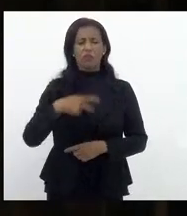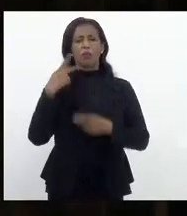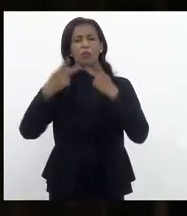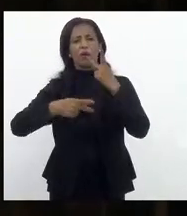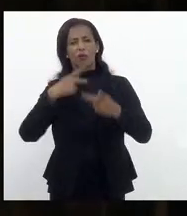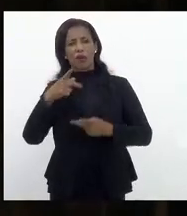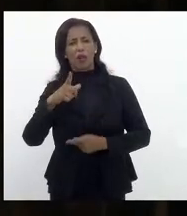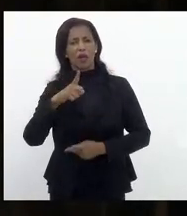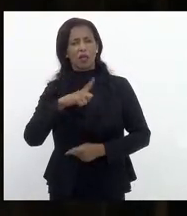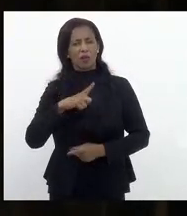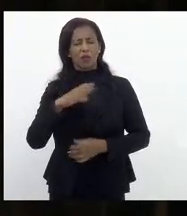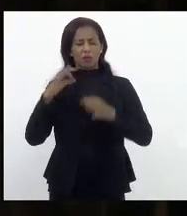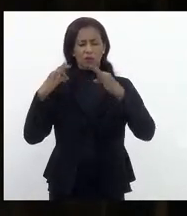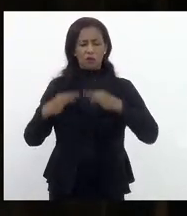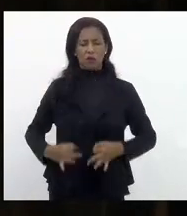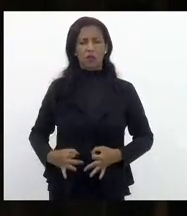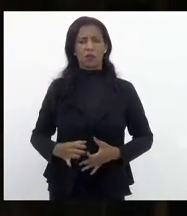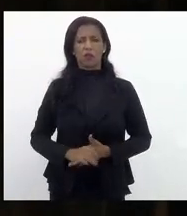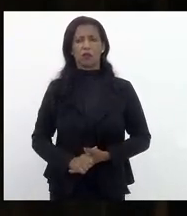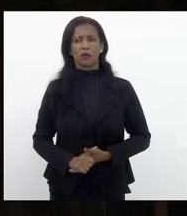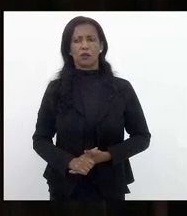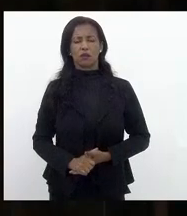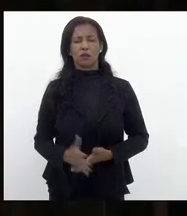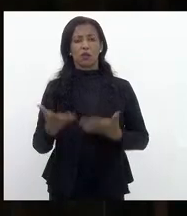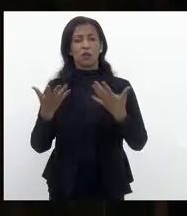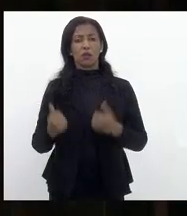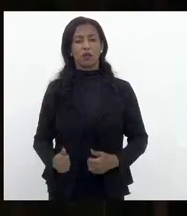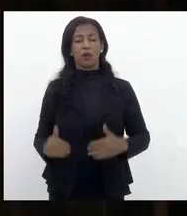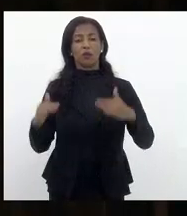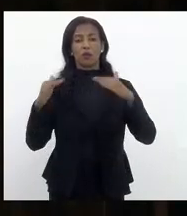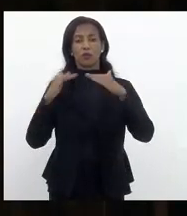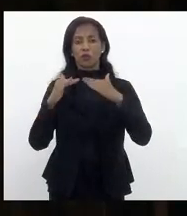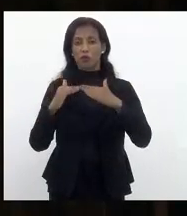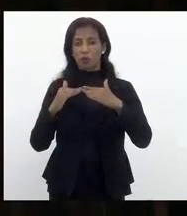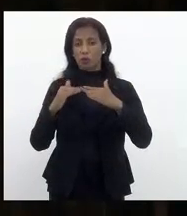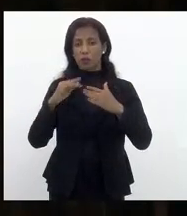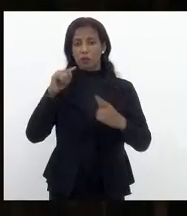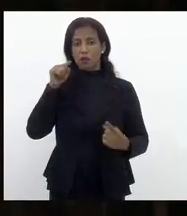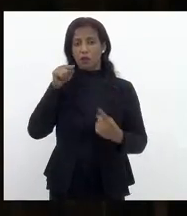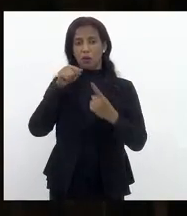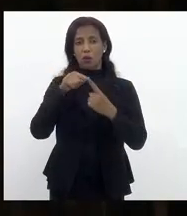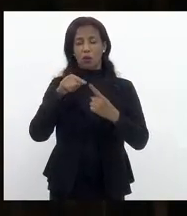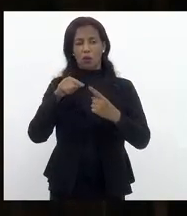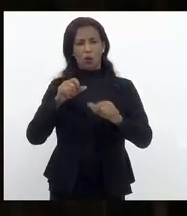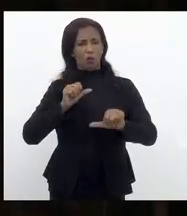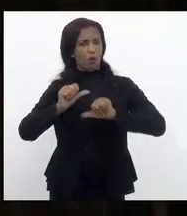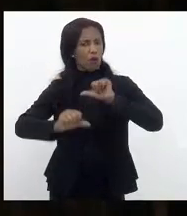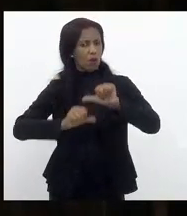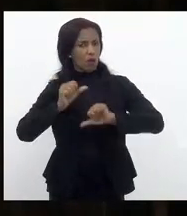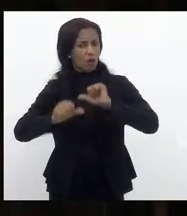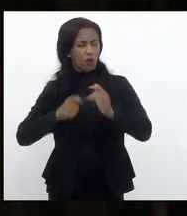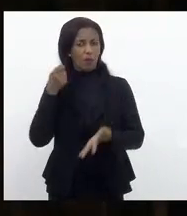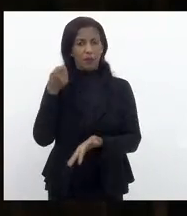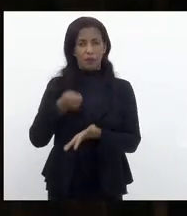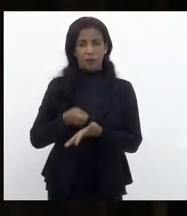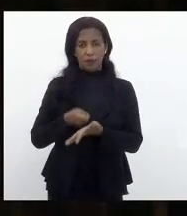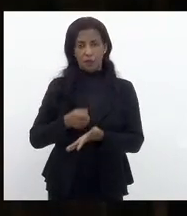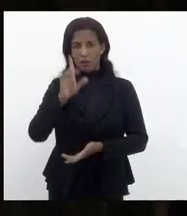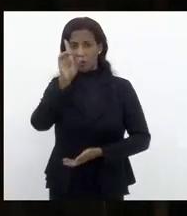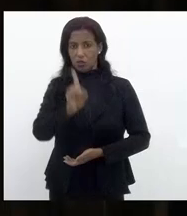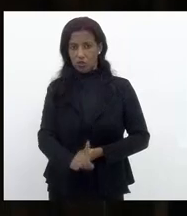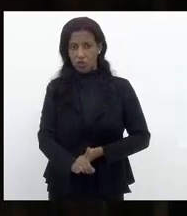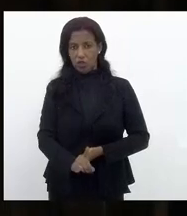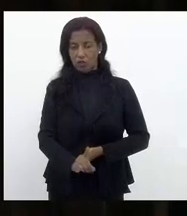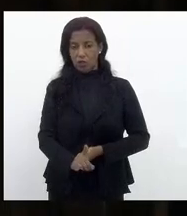palavra e eu tenho a mais absoluta convicção vamos estabelecer em consenso uma reforma que Garanta direitos